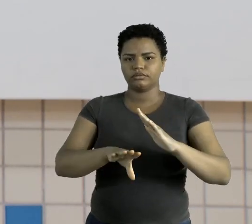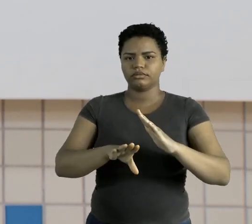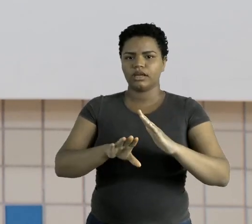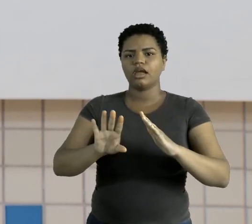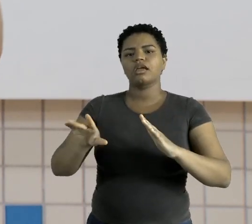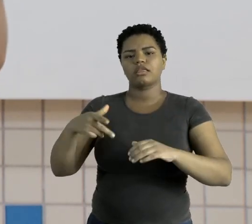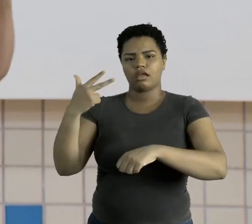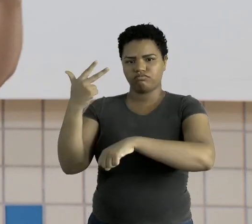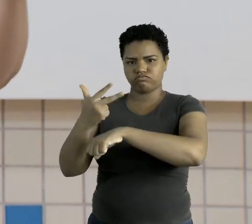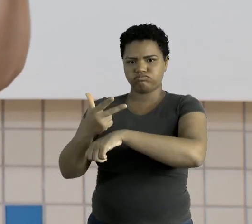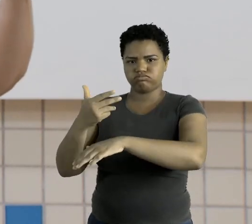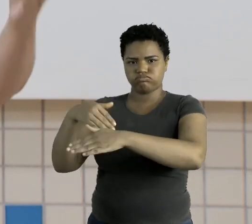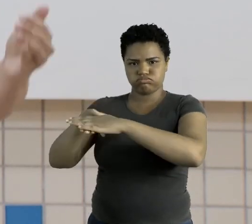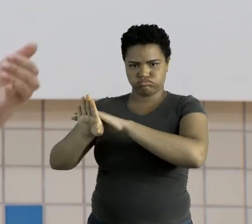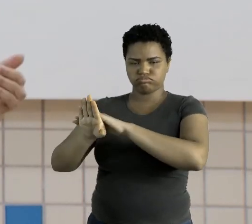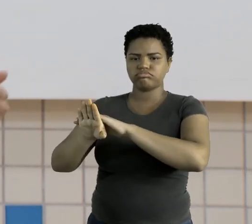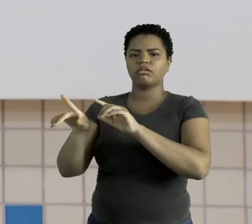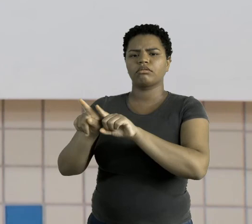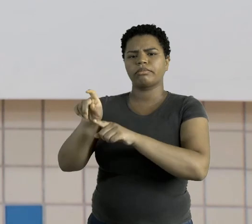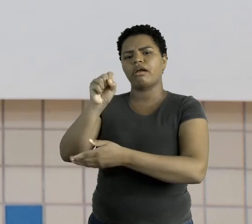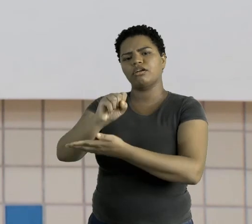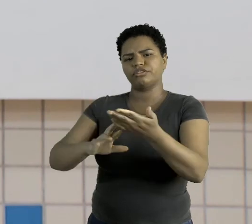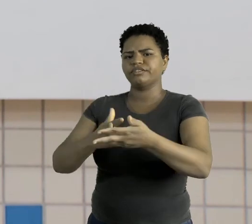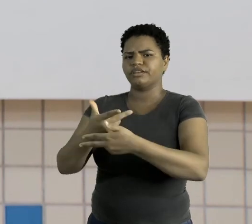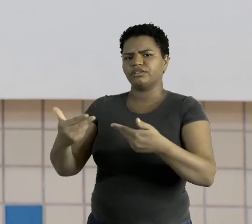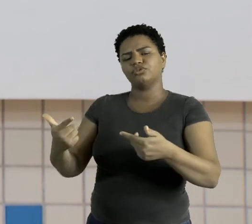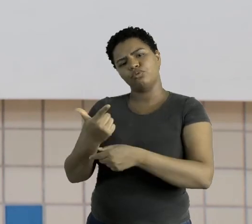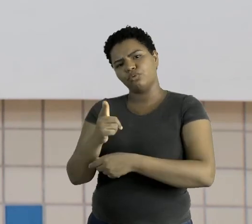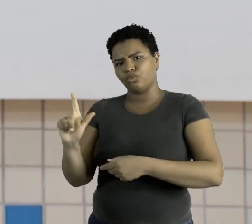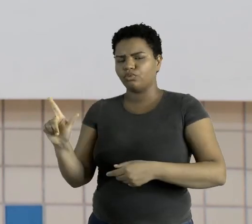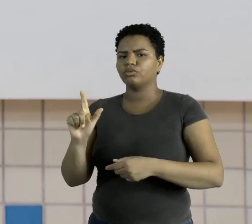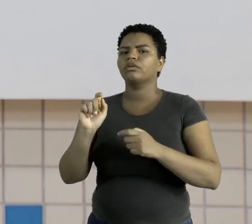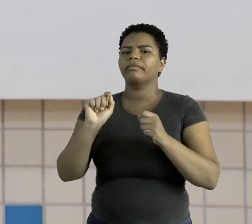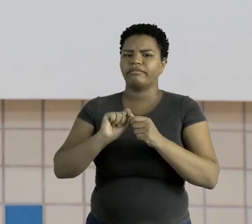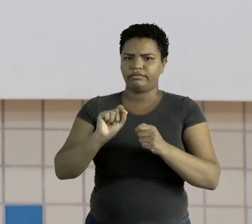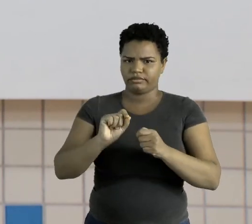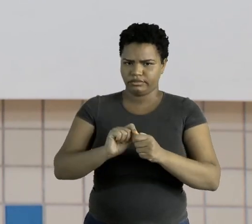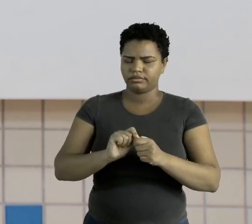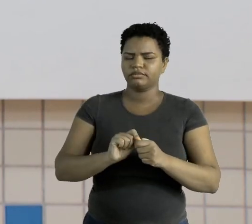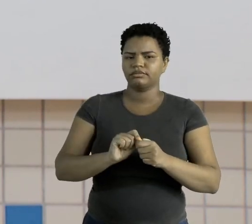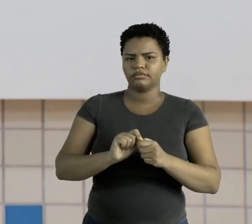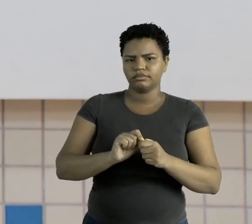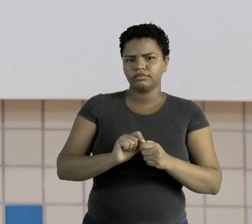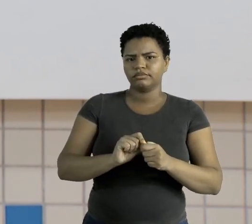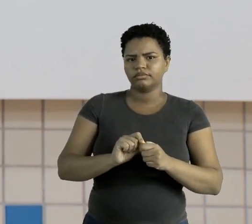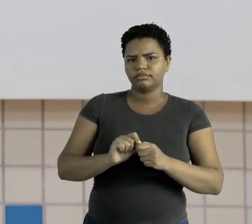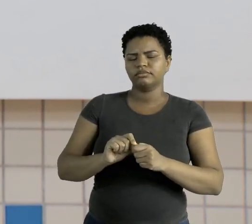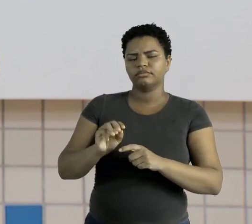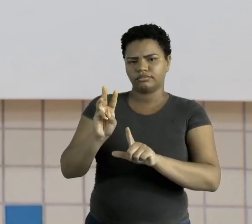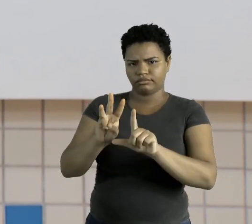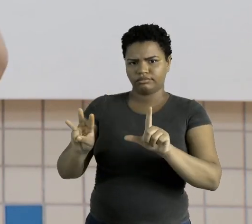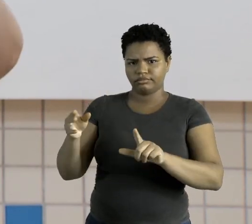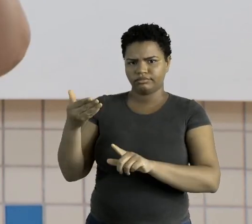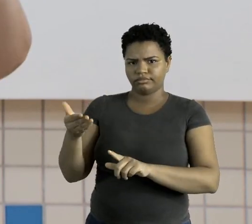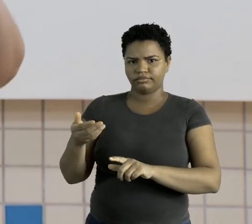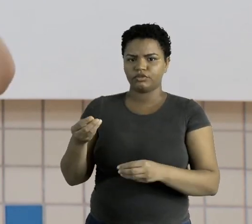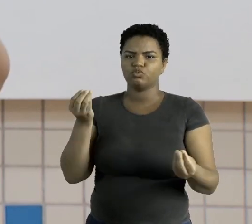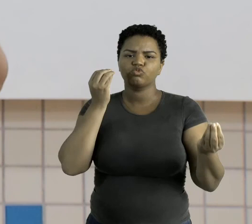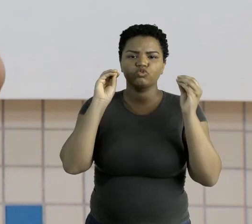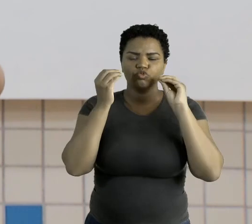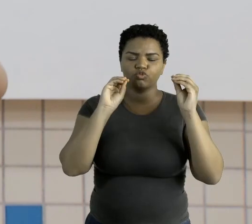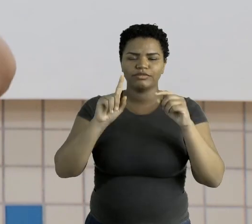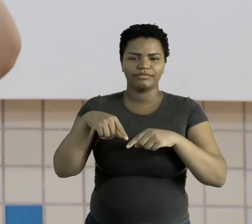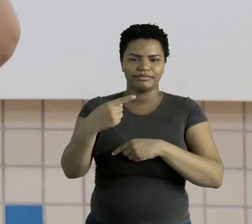e também tem outras atividades para ser feitas lá na plataforma. E beijinho, até a próxima. E